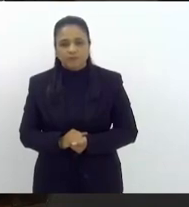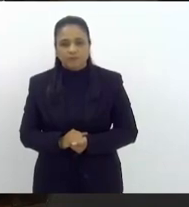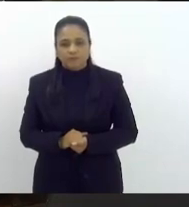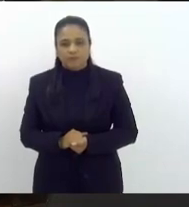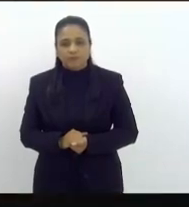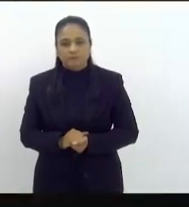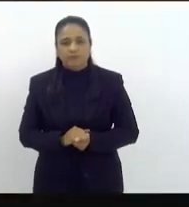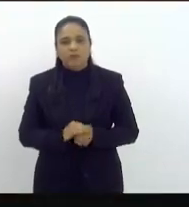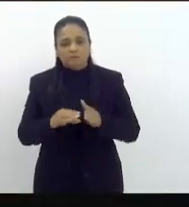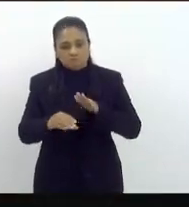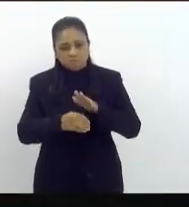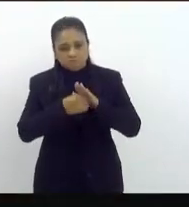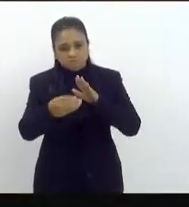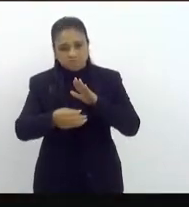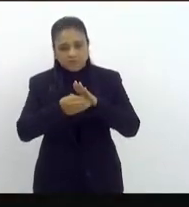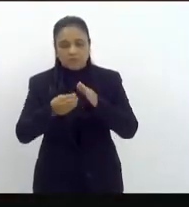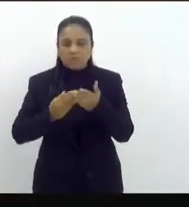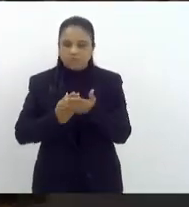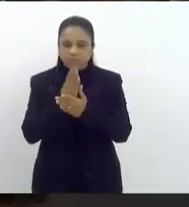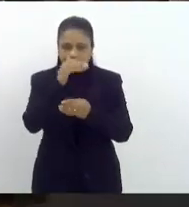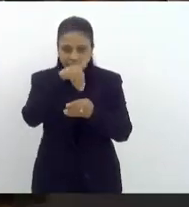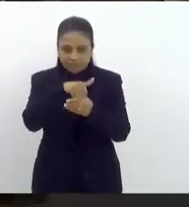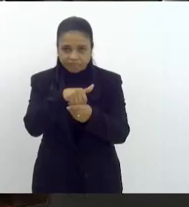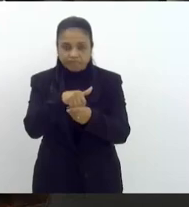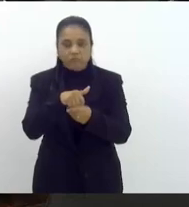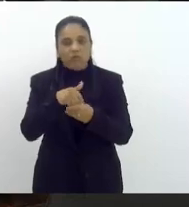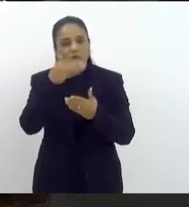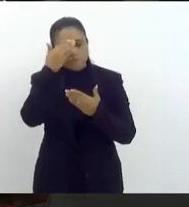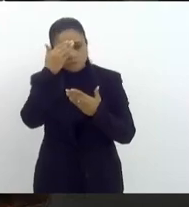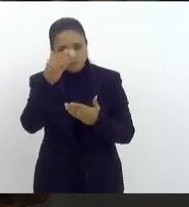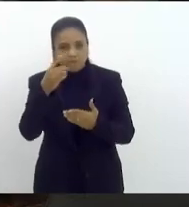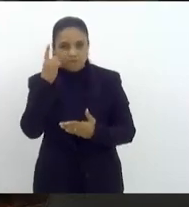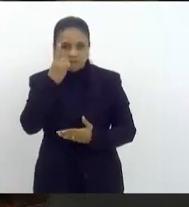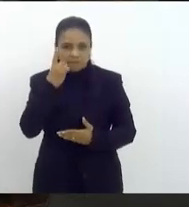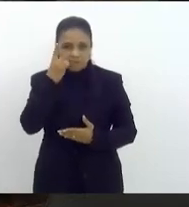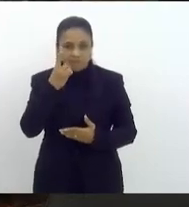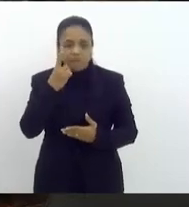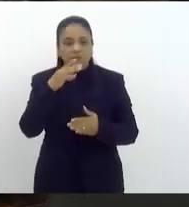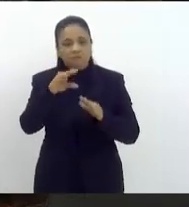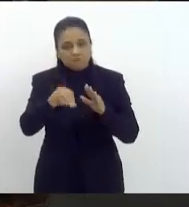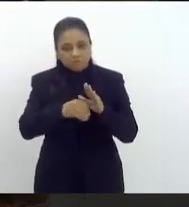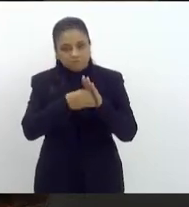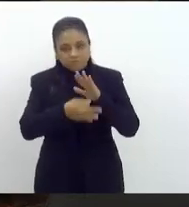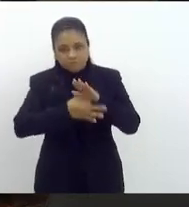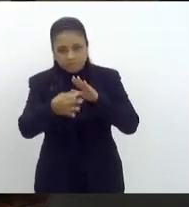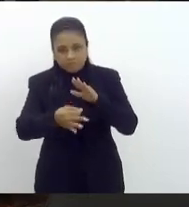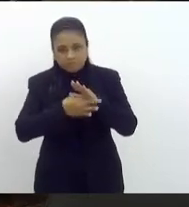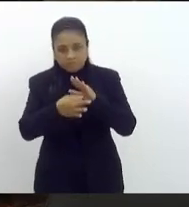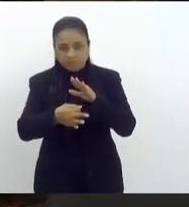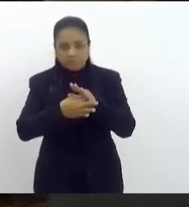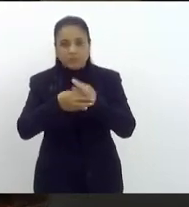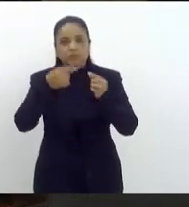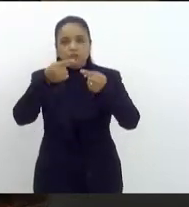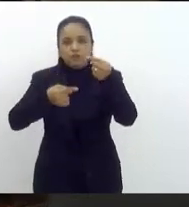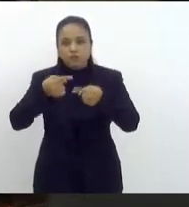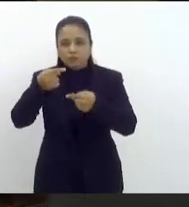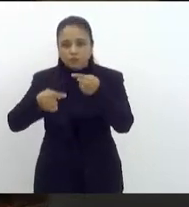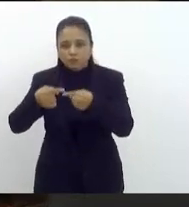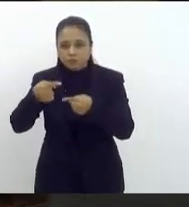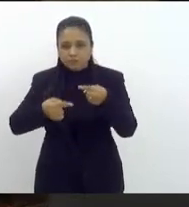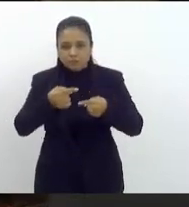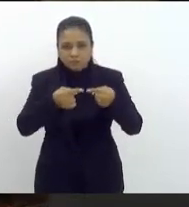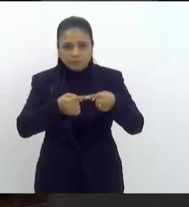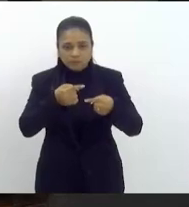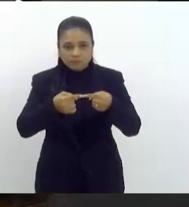parecia favorável Presidente Obrigado Deputado Macedo com os pareceres emitidos em discussão